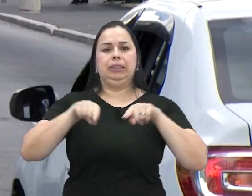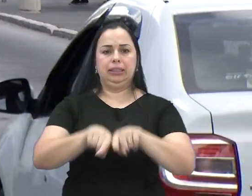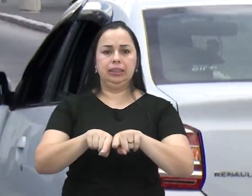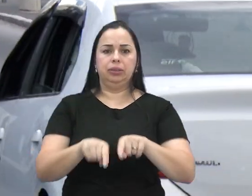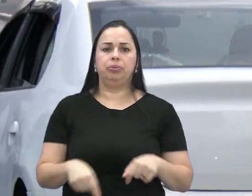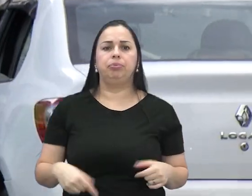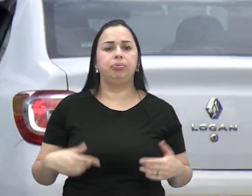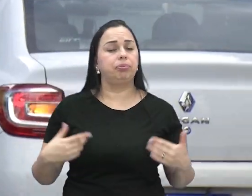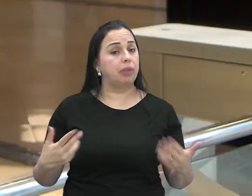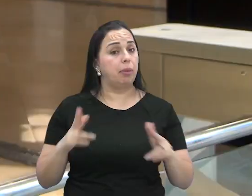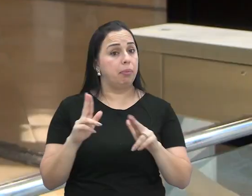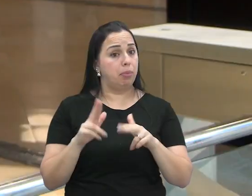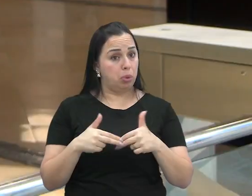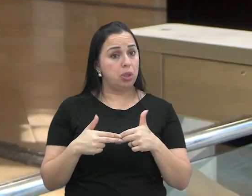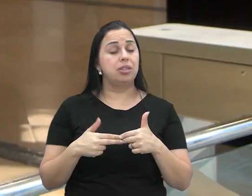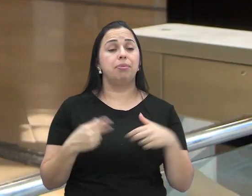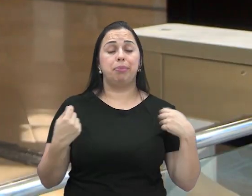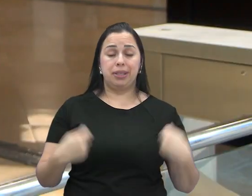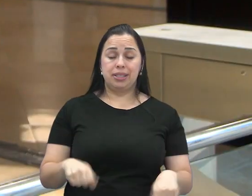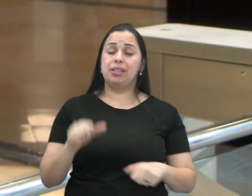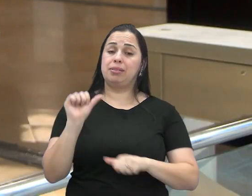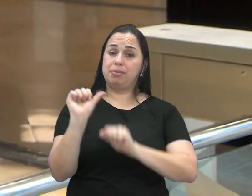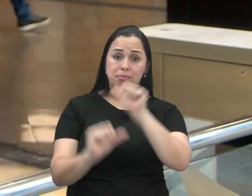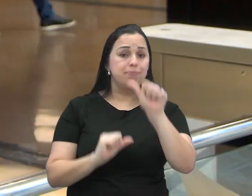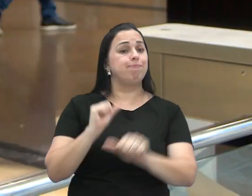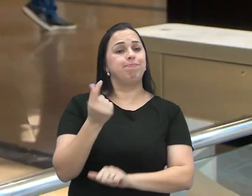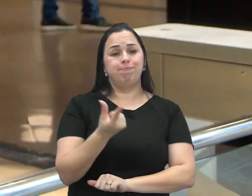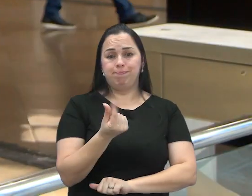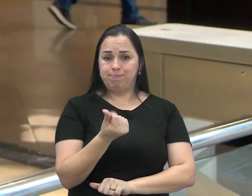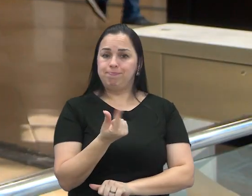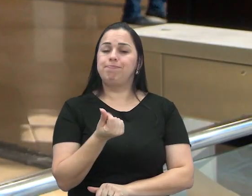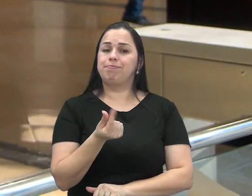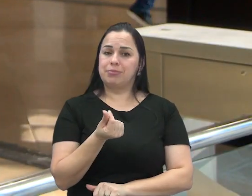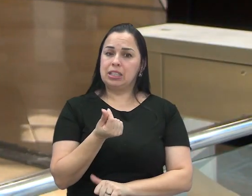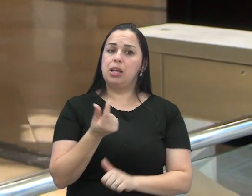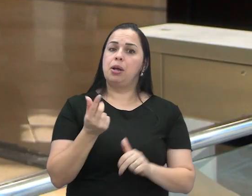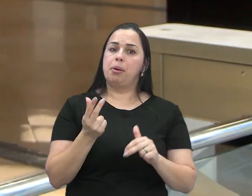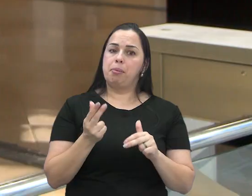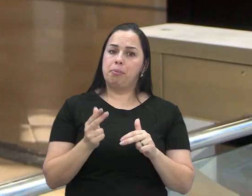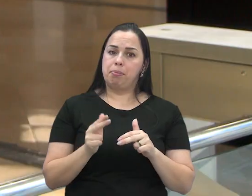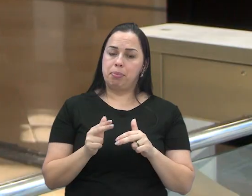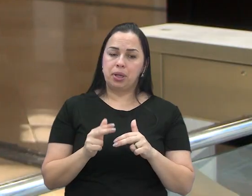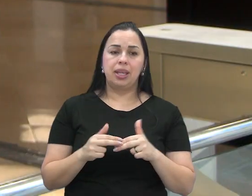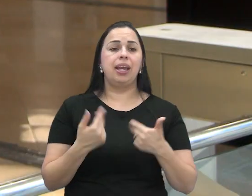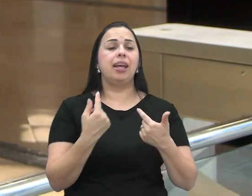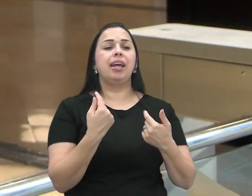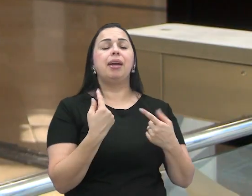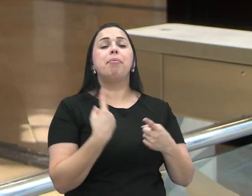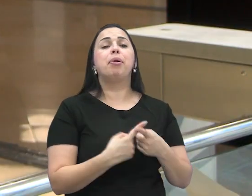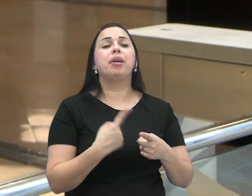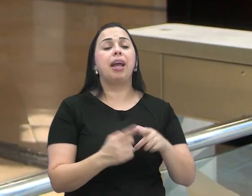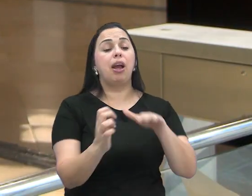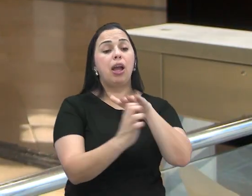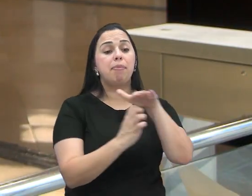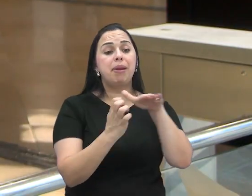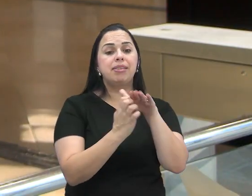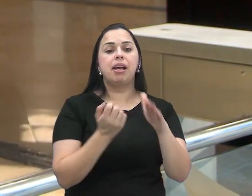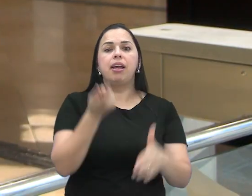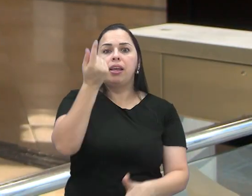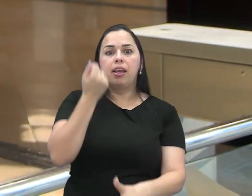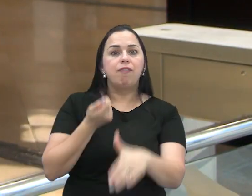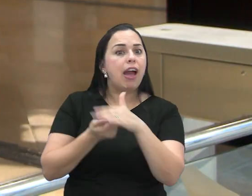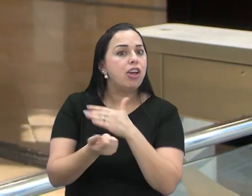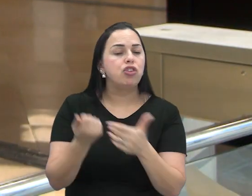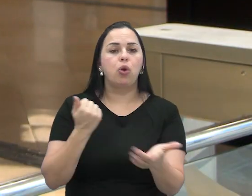serviço do transporte público. Então, por isso que tem que ter o reajuste, né? Não tem jeito. E para a empresa poder investir, comprar